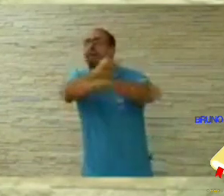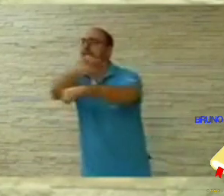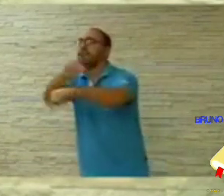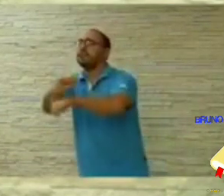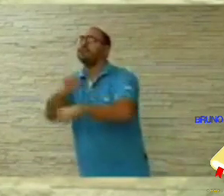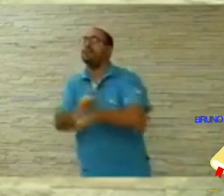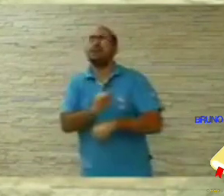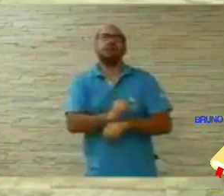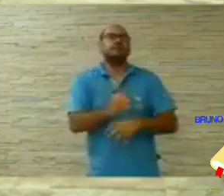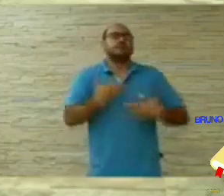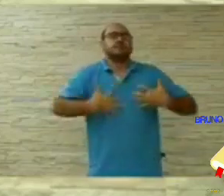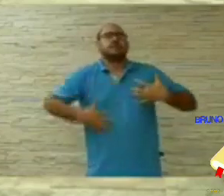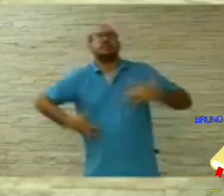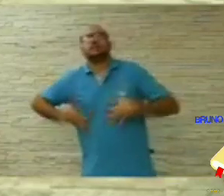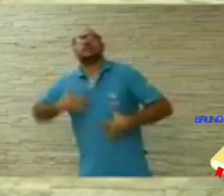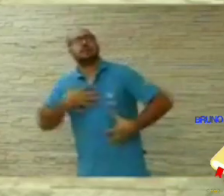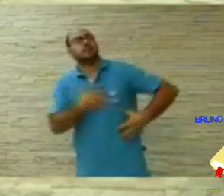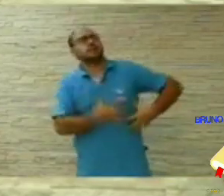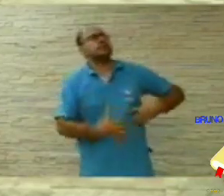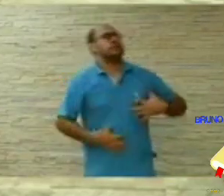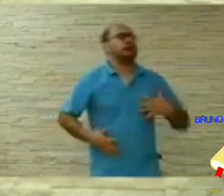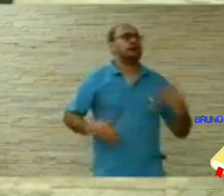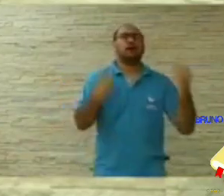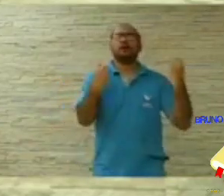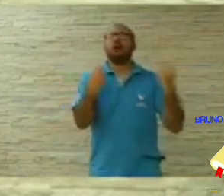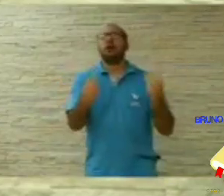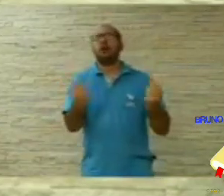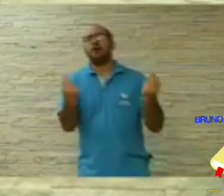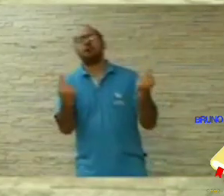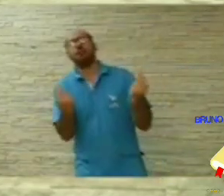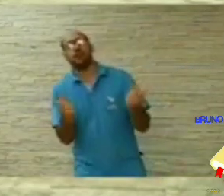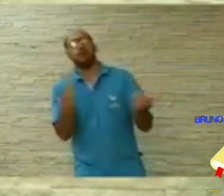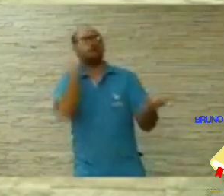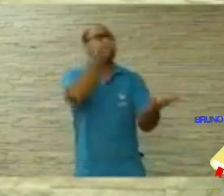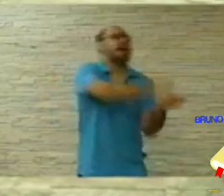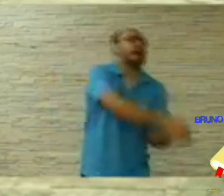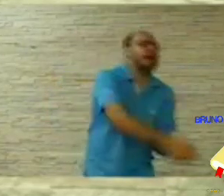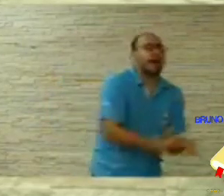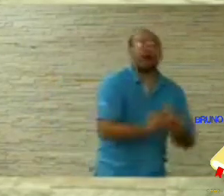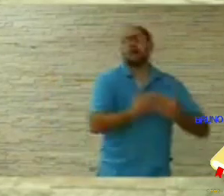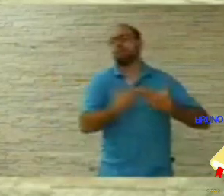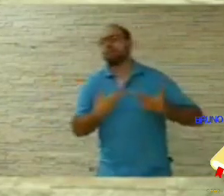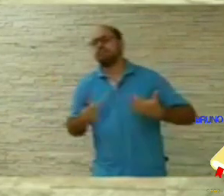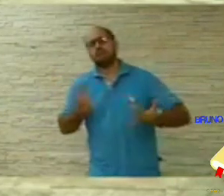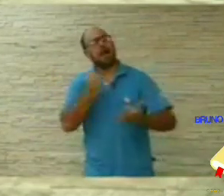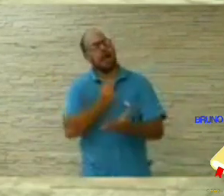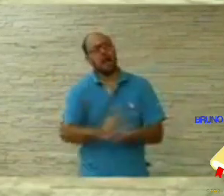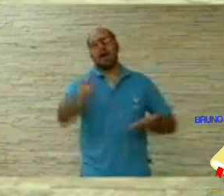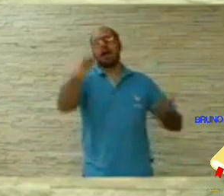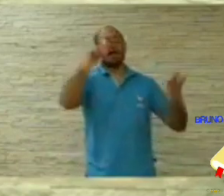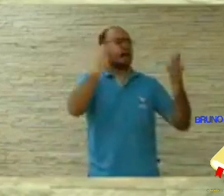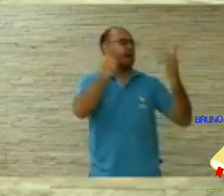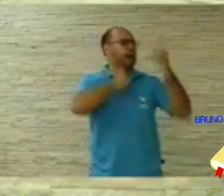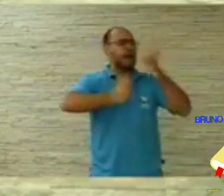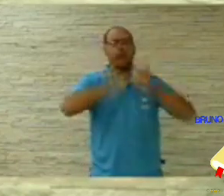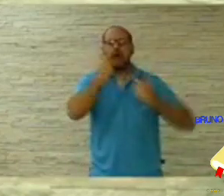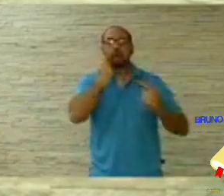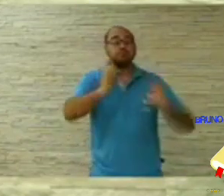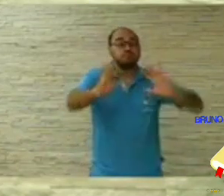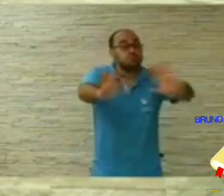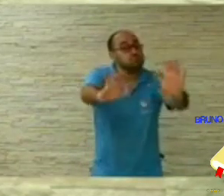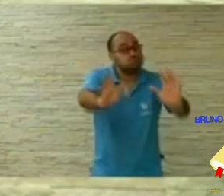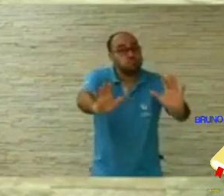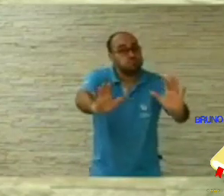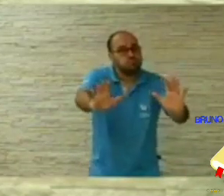saúde, e aí você talvez esteja pensando assim, mas agora já foi, já era. Não, amigo, preste atenção aqui, ó. Quando você